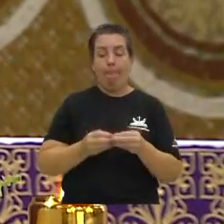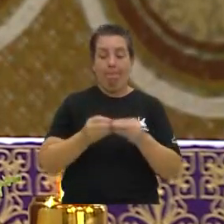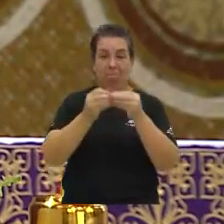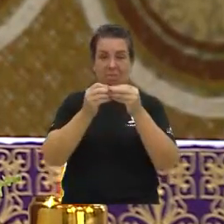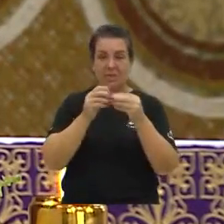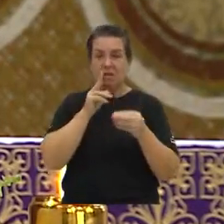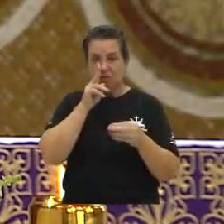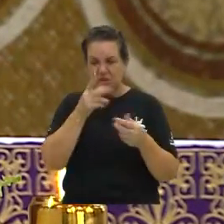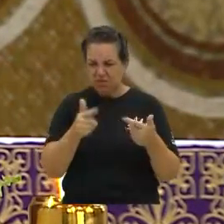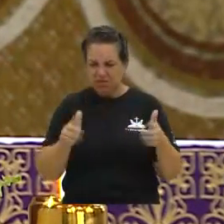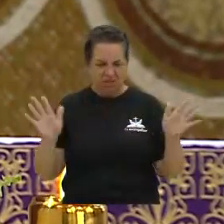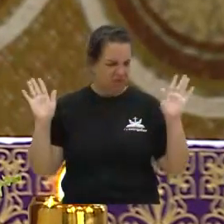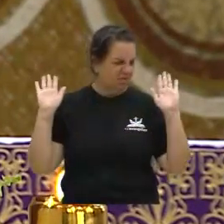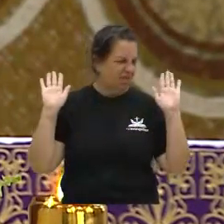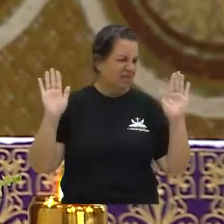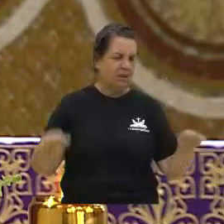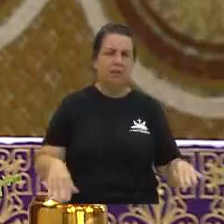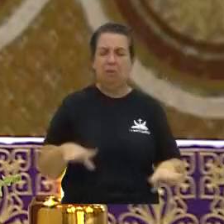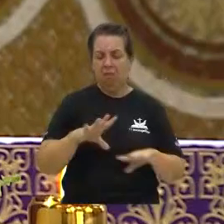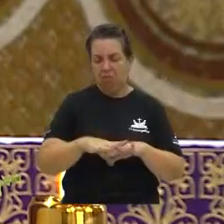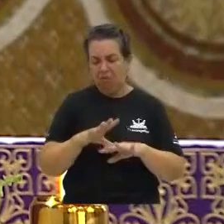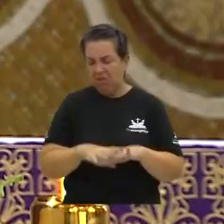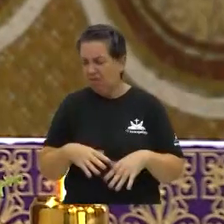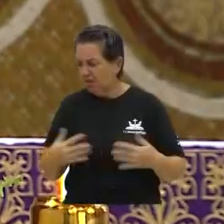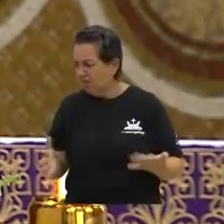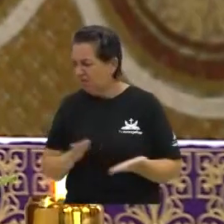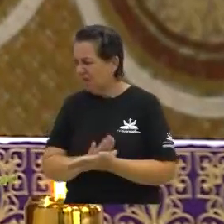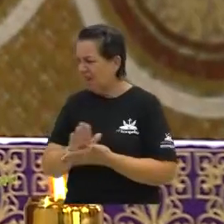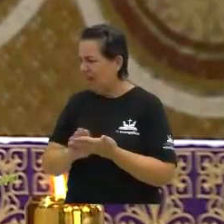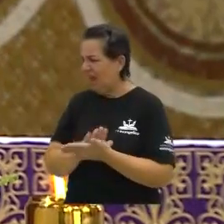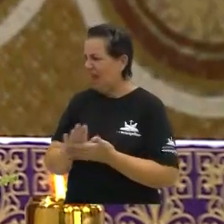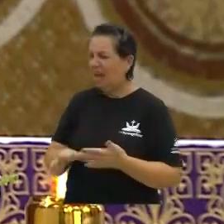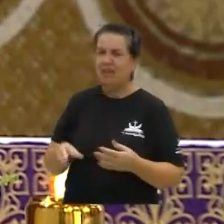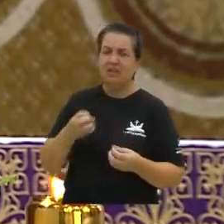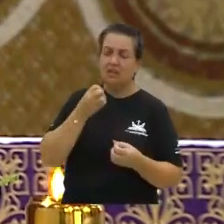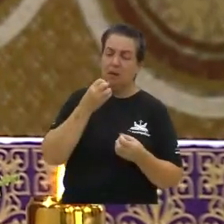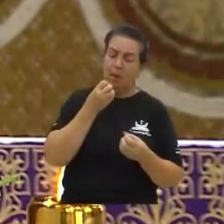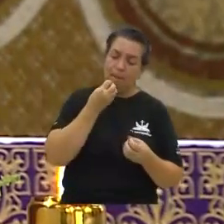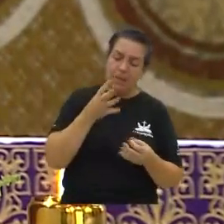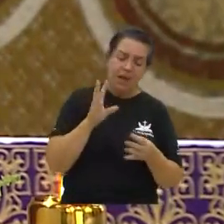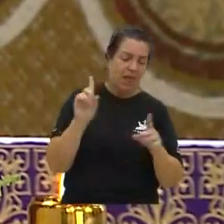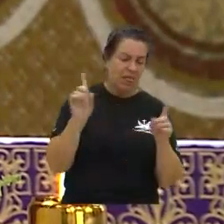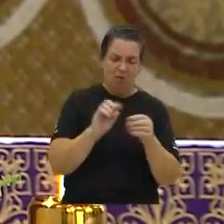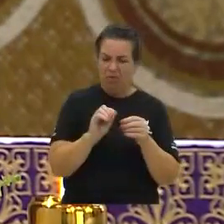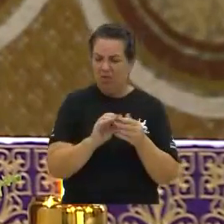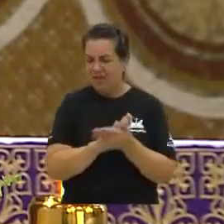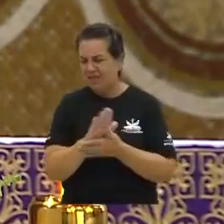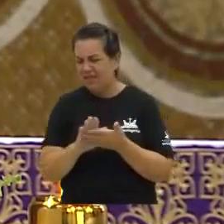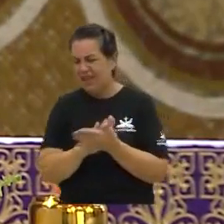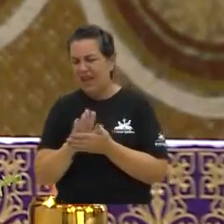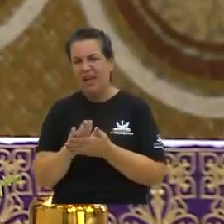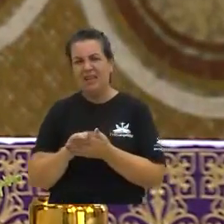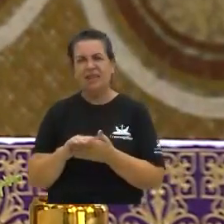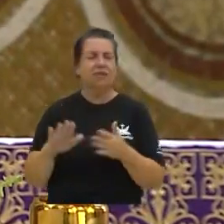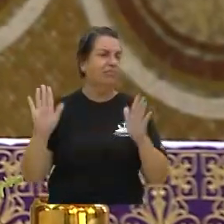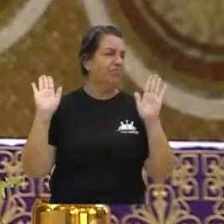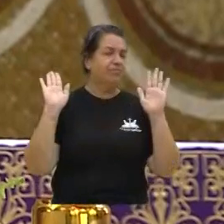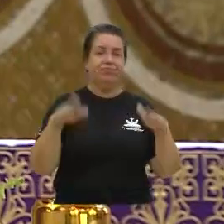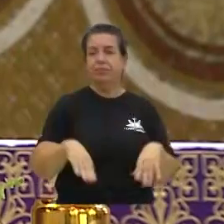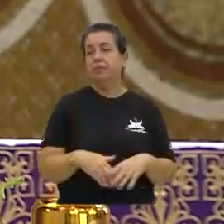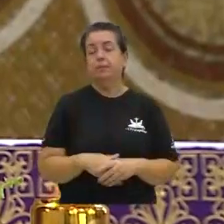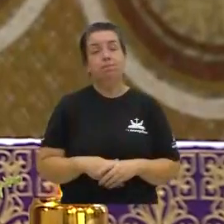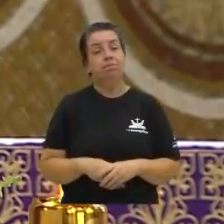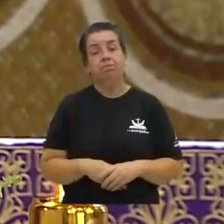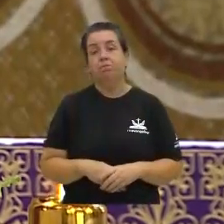se fortalece na confissão, não se fortalece na caridade, não se fortalece na prática da justiça,